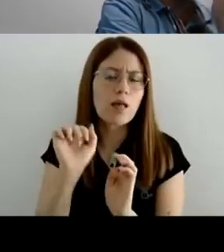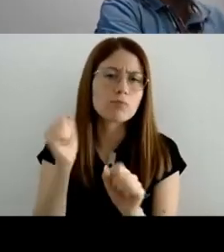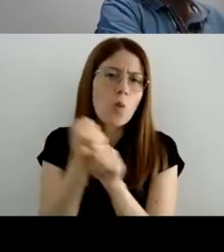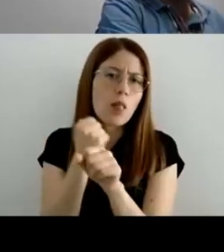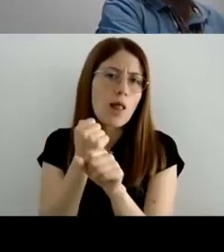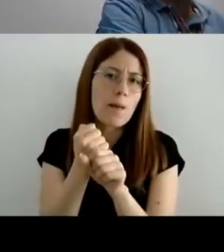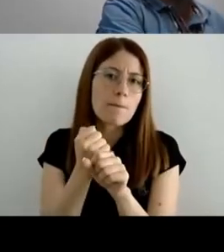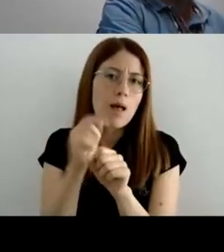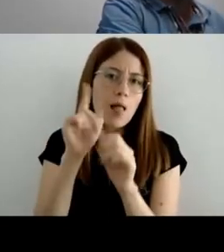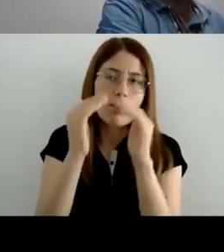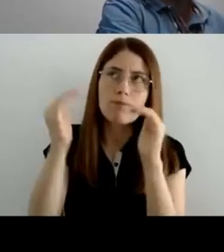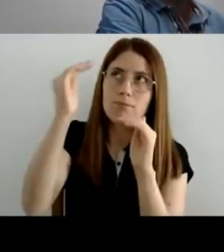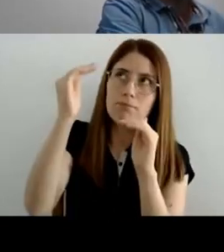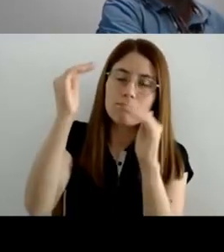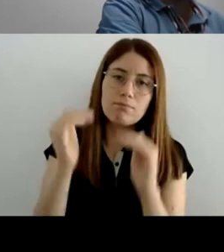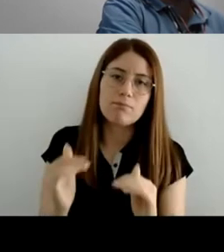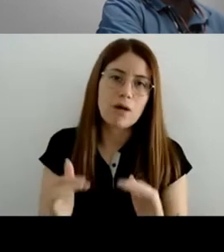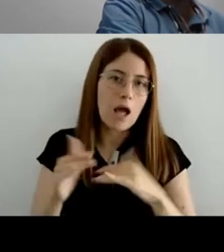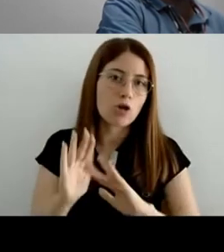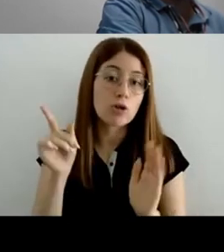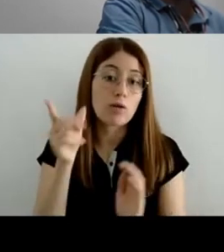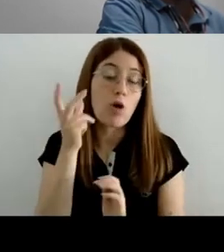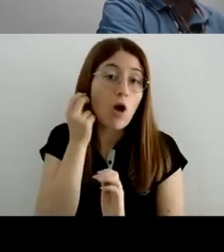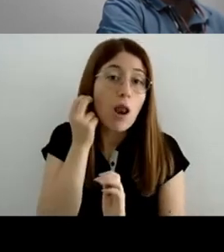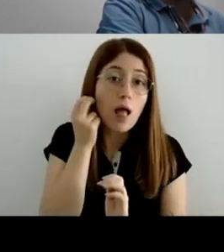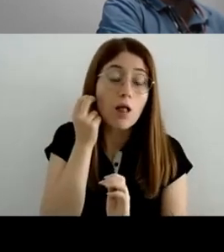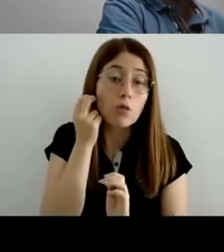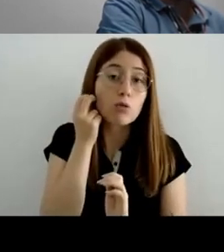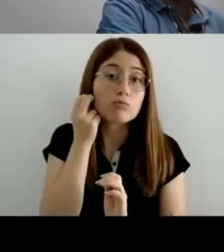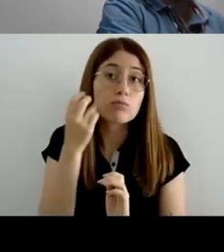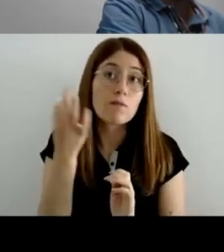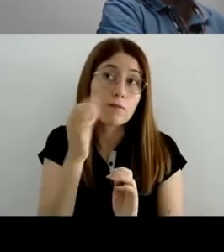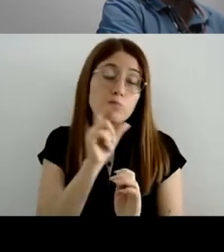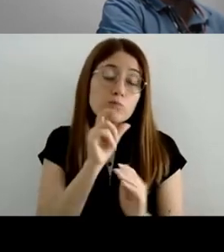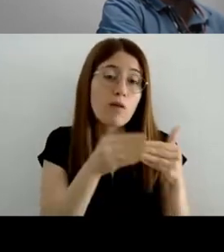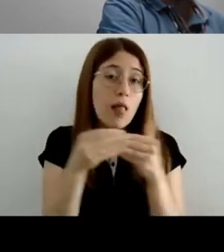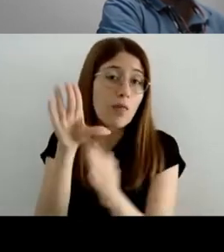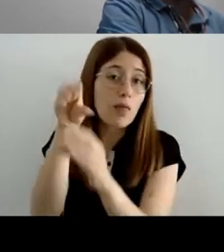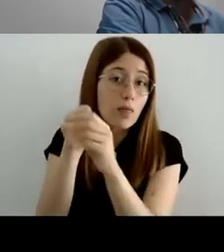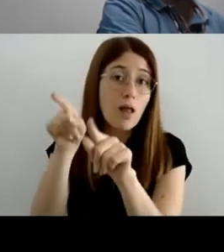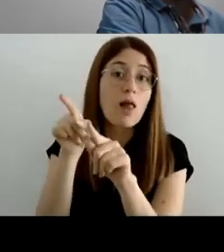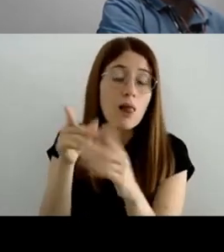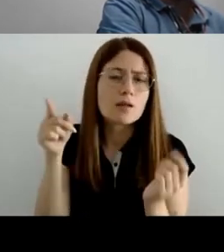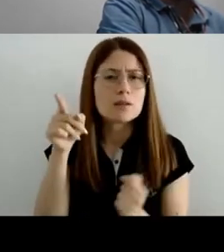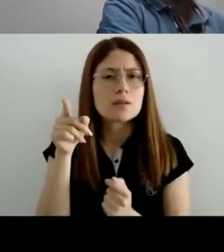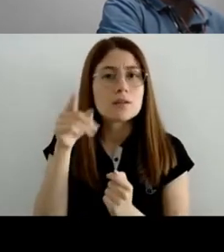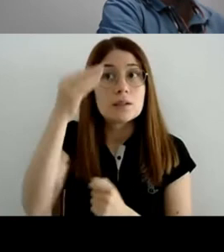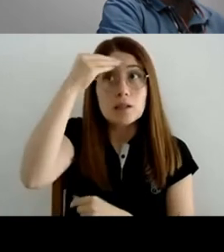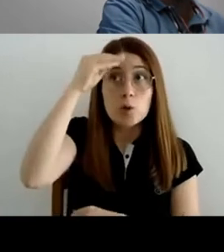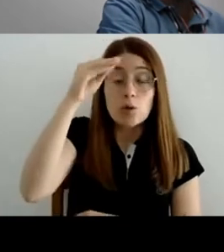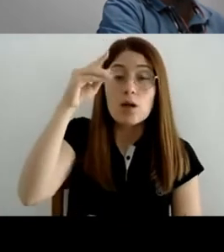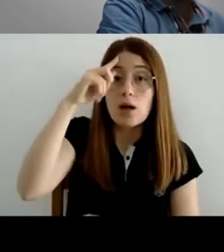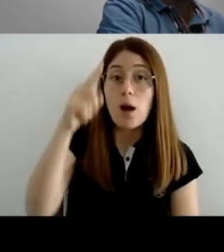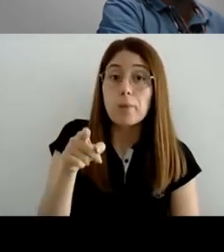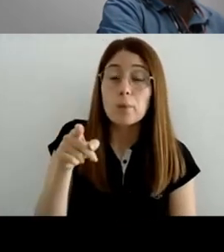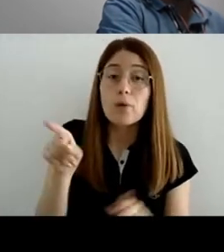podemos dizer, hierárquico claramente definido, onde o Cristiano Ronaldo é se calhar o líder lá dentro, e ele sabe que o grande papel do